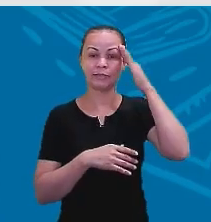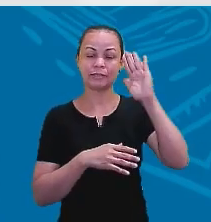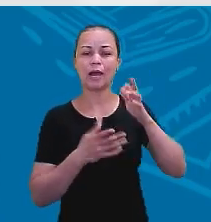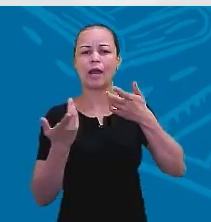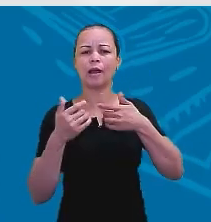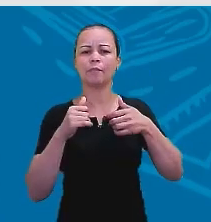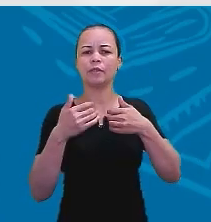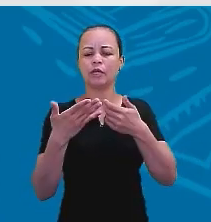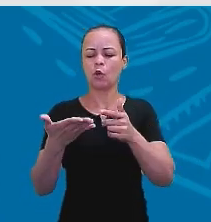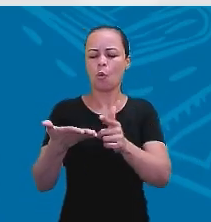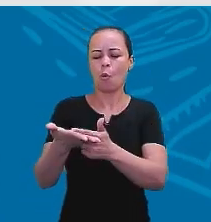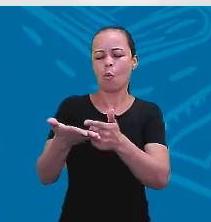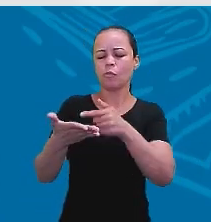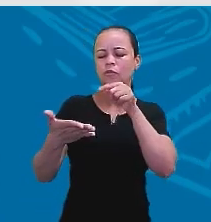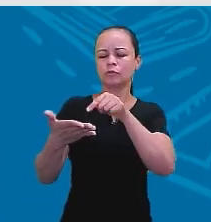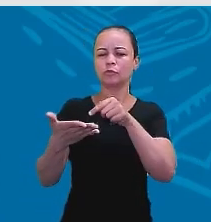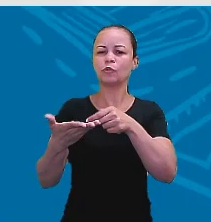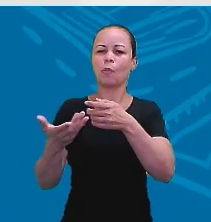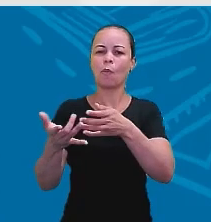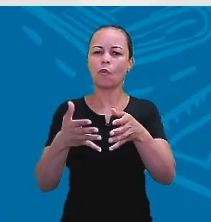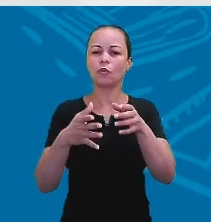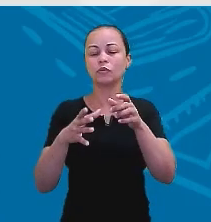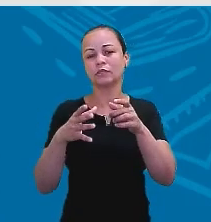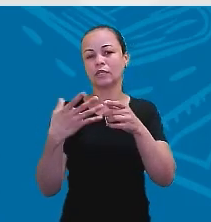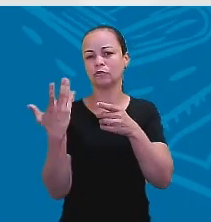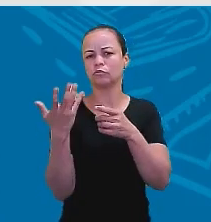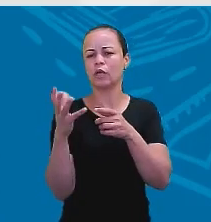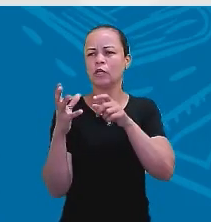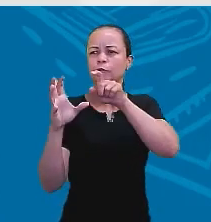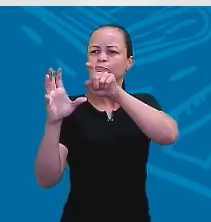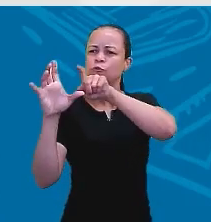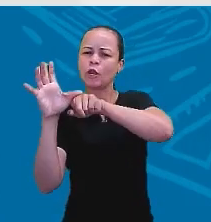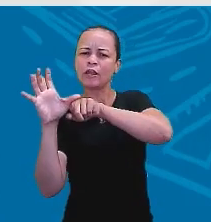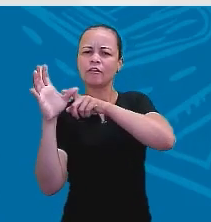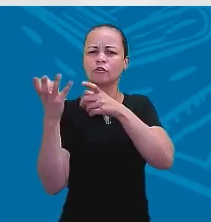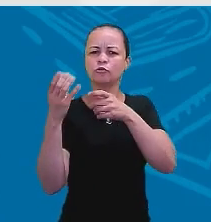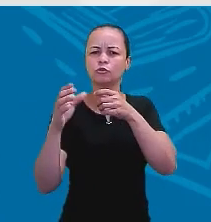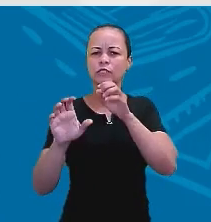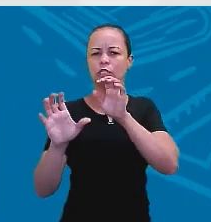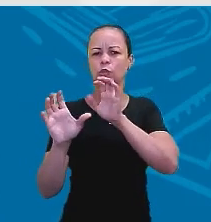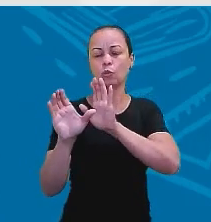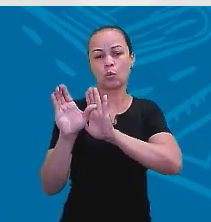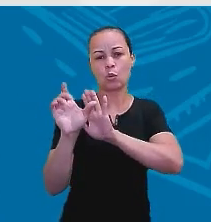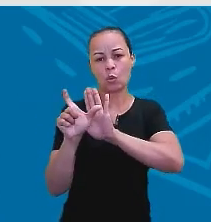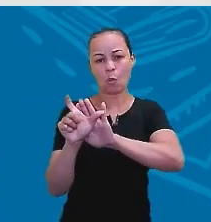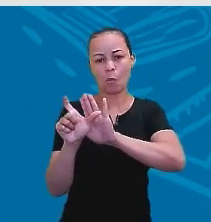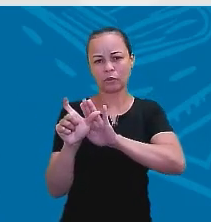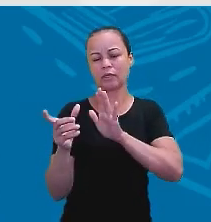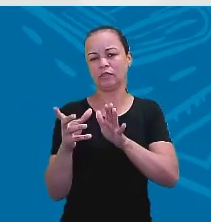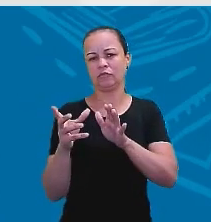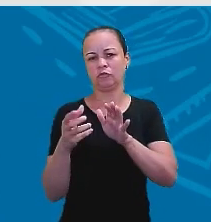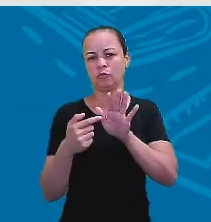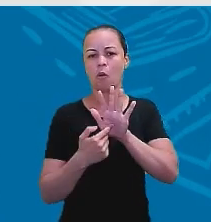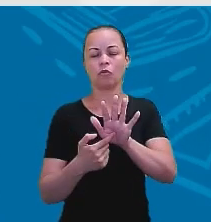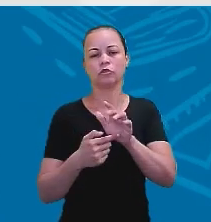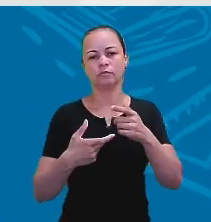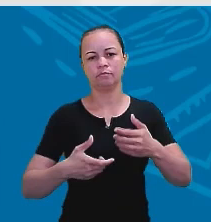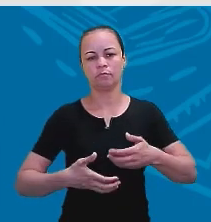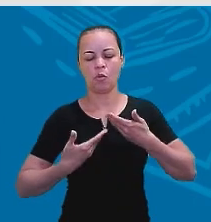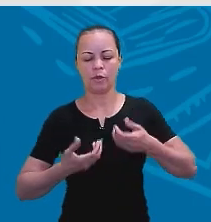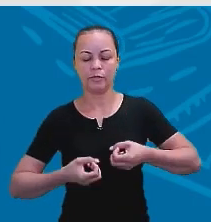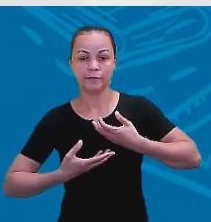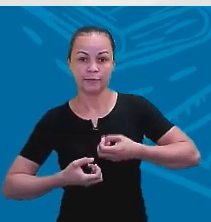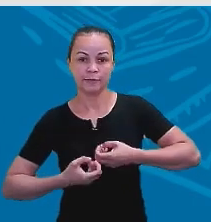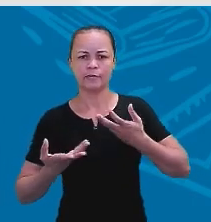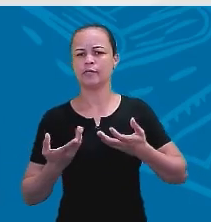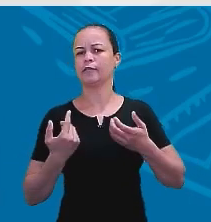pousam no livro que leis, né? Geralmente esse sentido conotativo ele está presente aí na poesia,